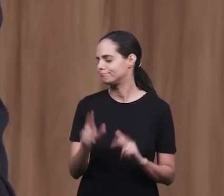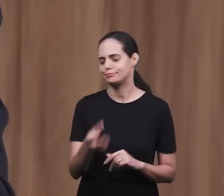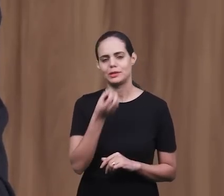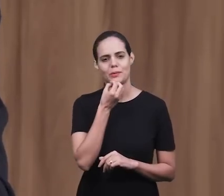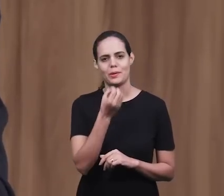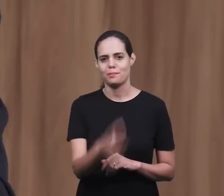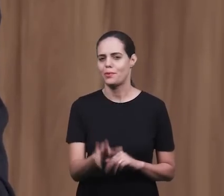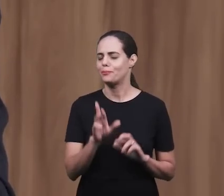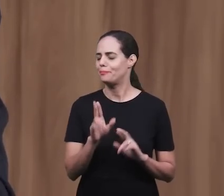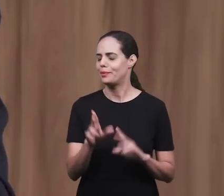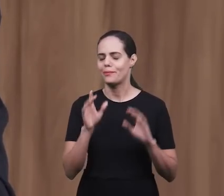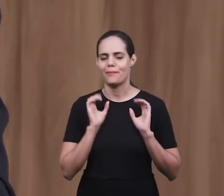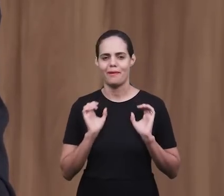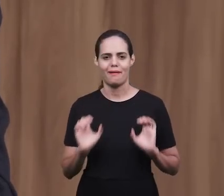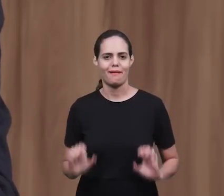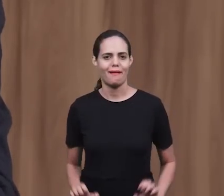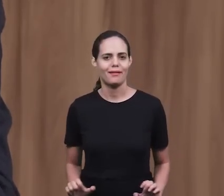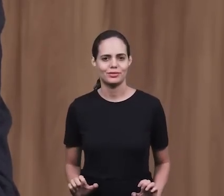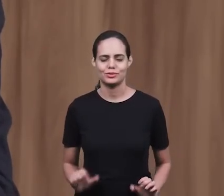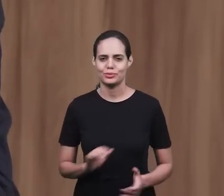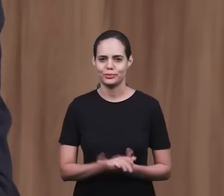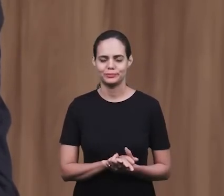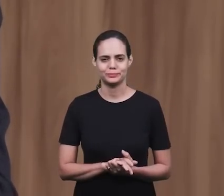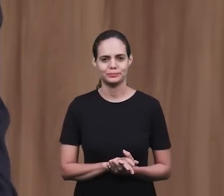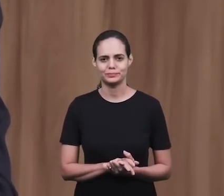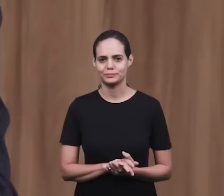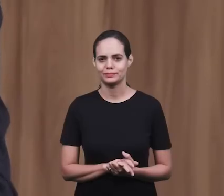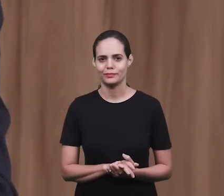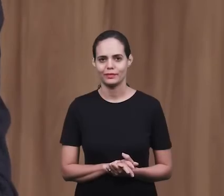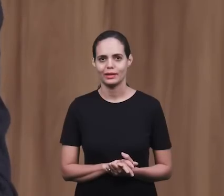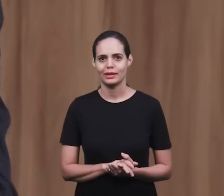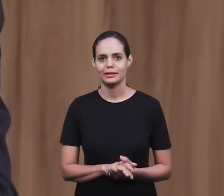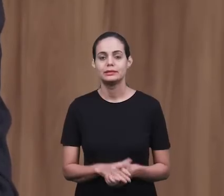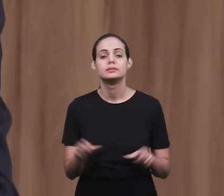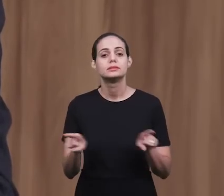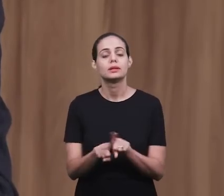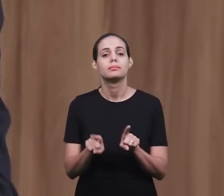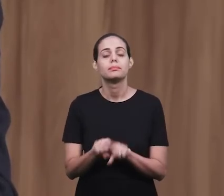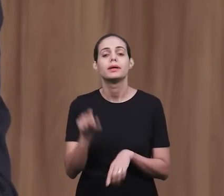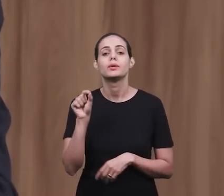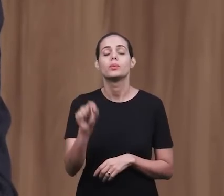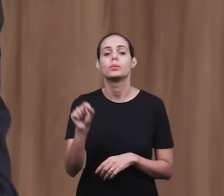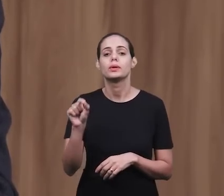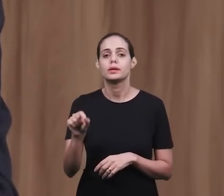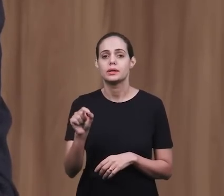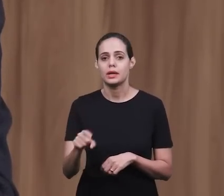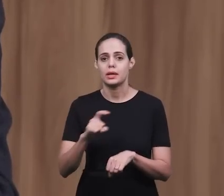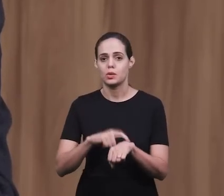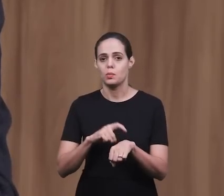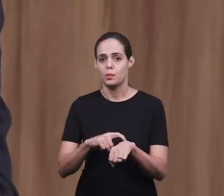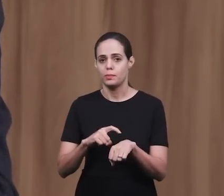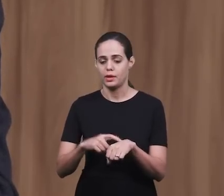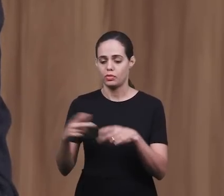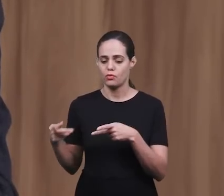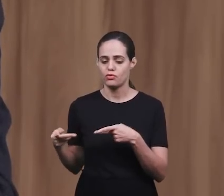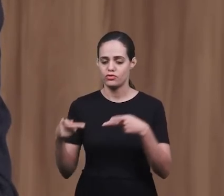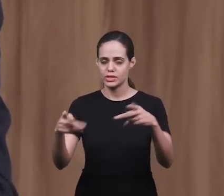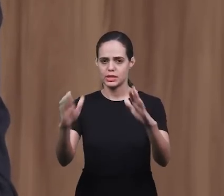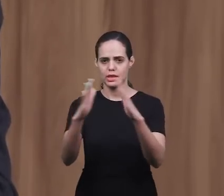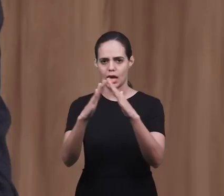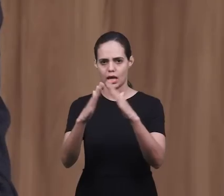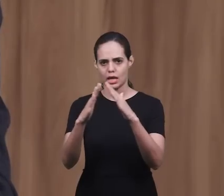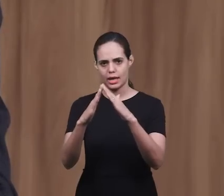muito cuidado com relação a isso, né? E de preferência também na questão de visita a lares, é o pastor